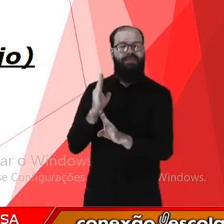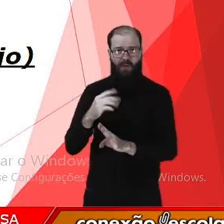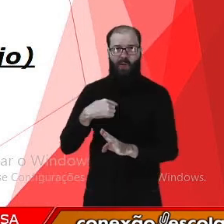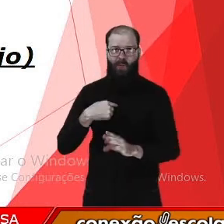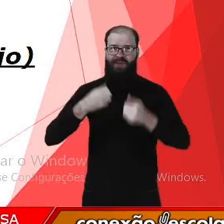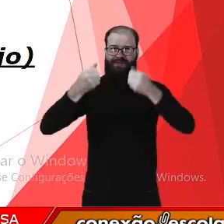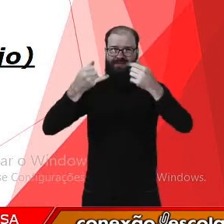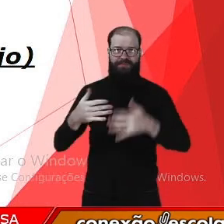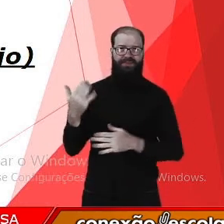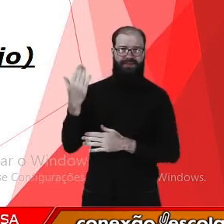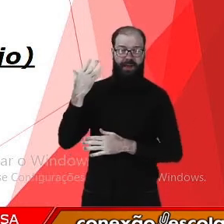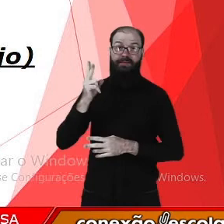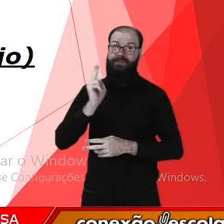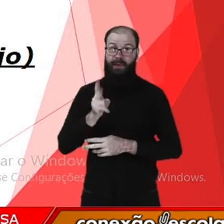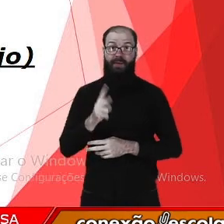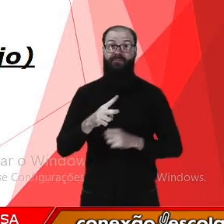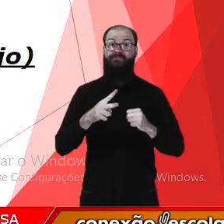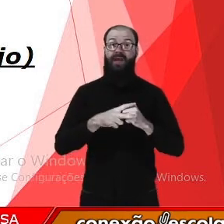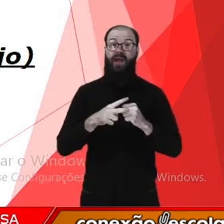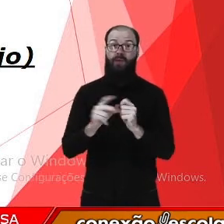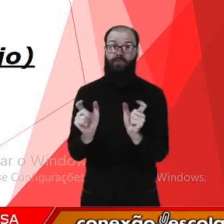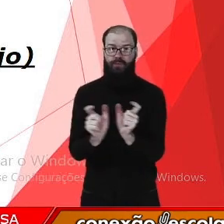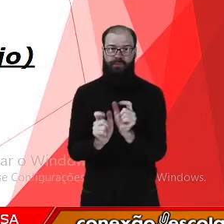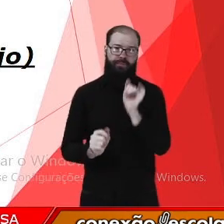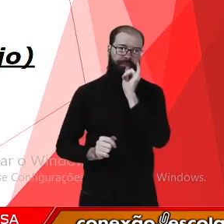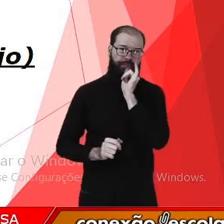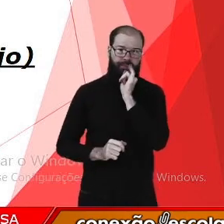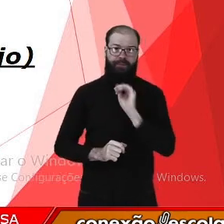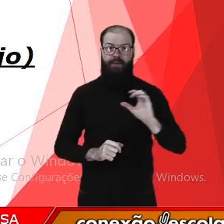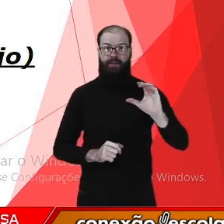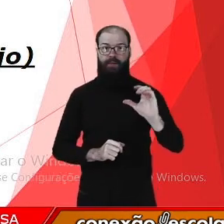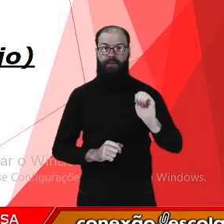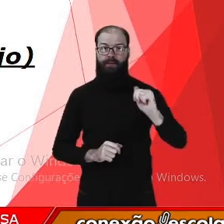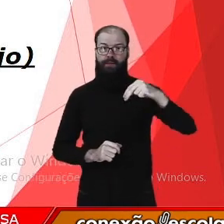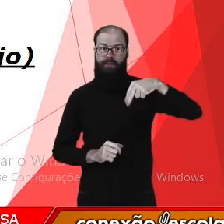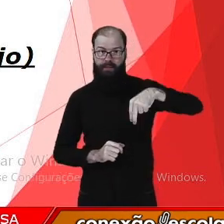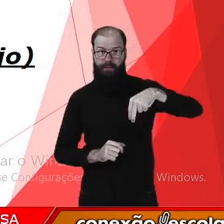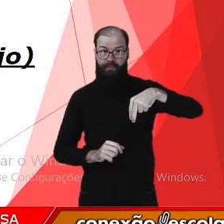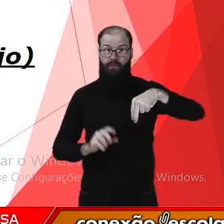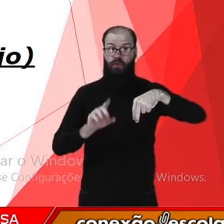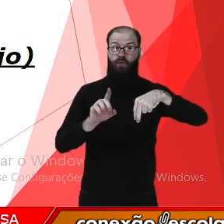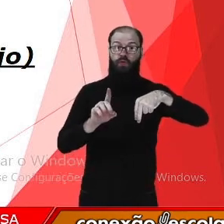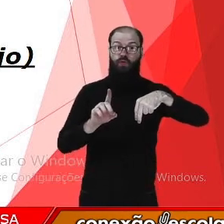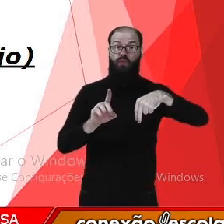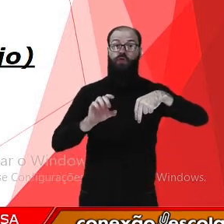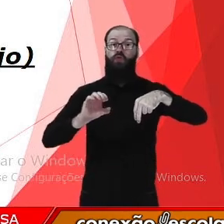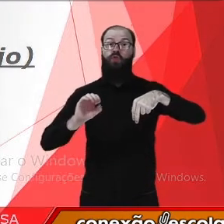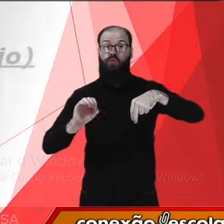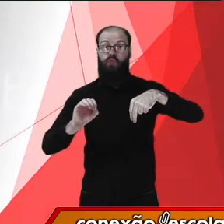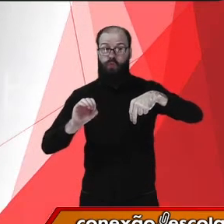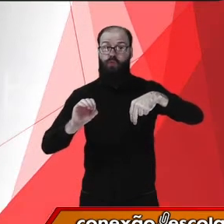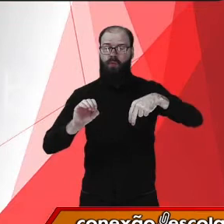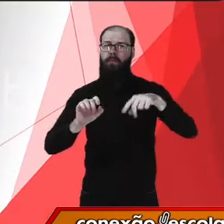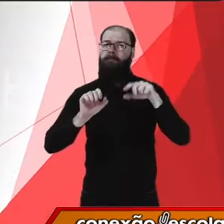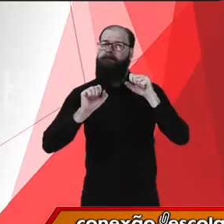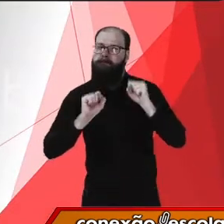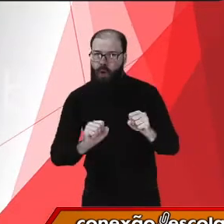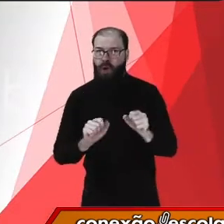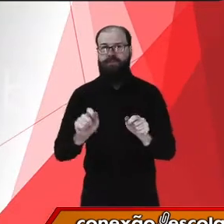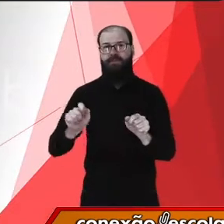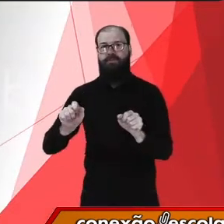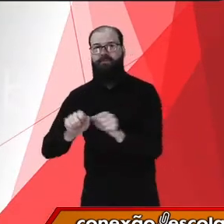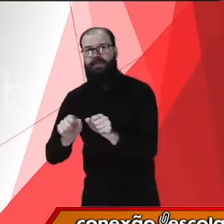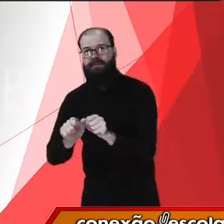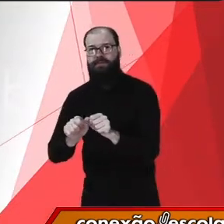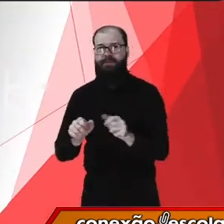introdutória, ele sempre é acompanhado do verbo. Então aqui, ó, can do, pode fazer. Observe aí que aí a